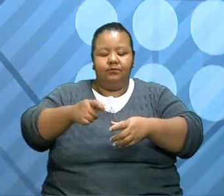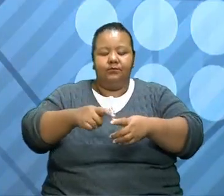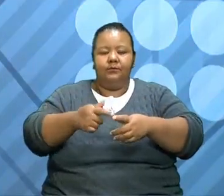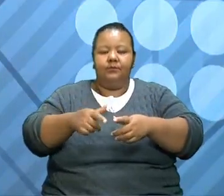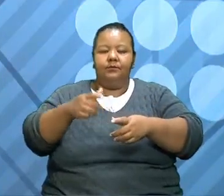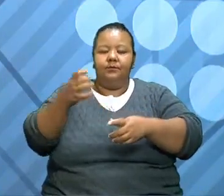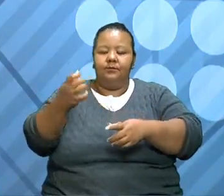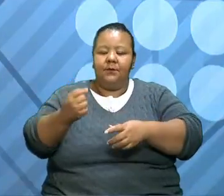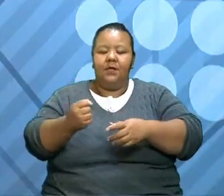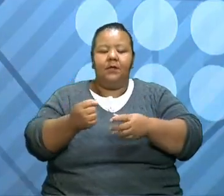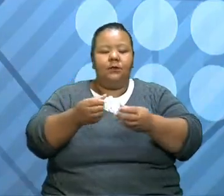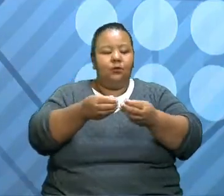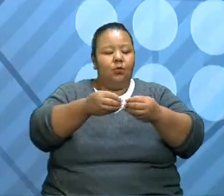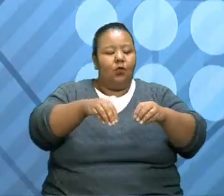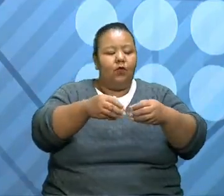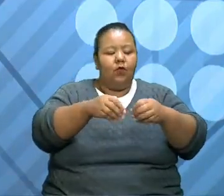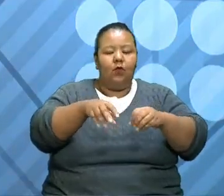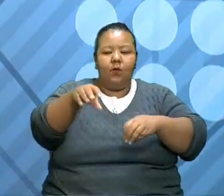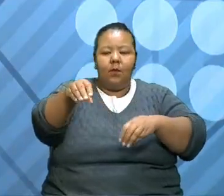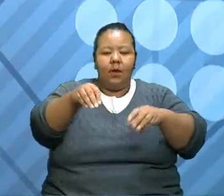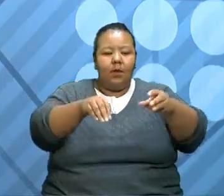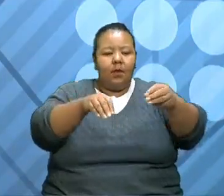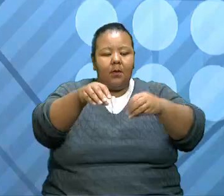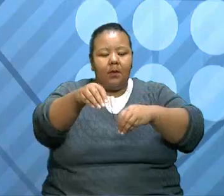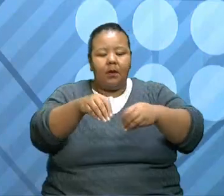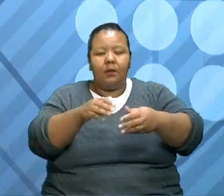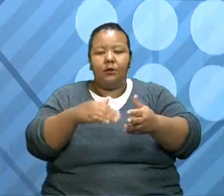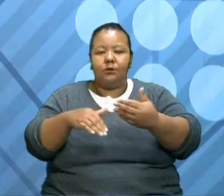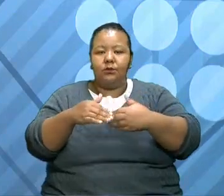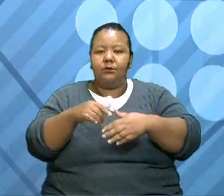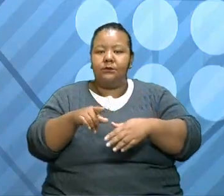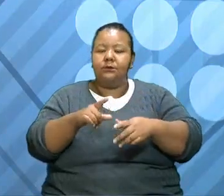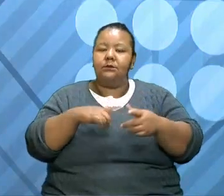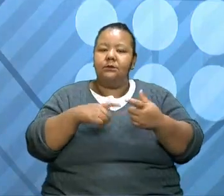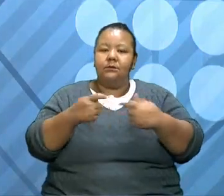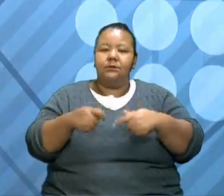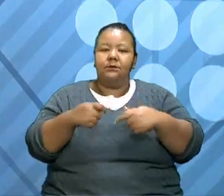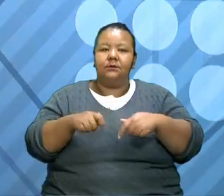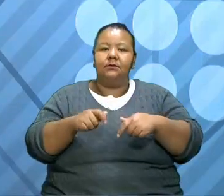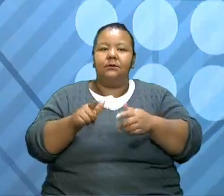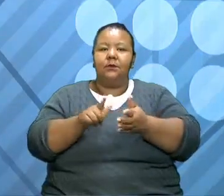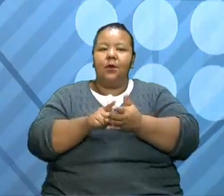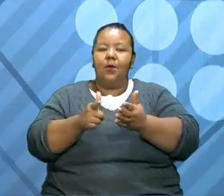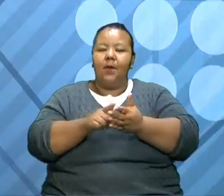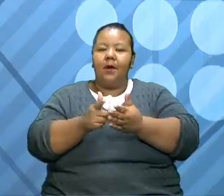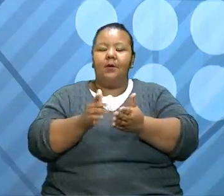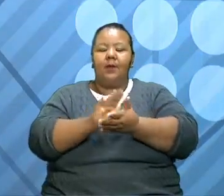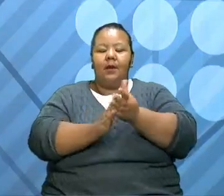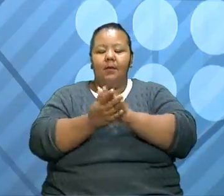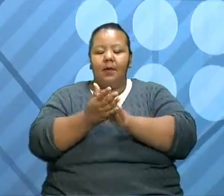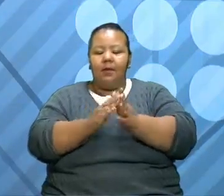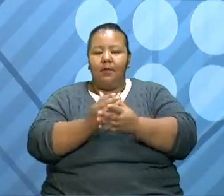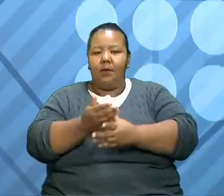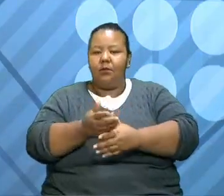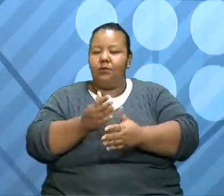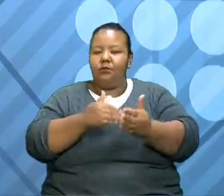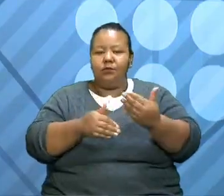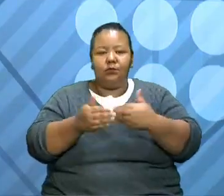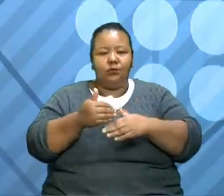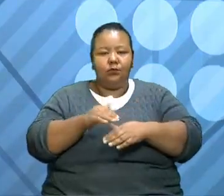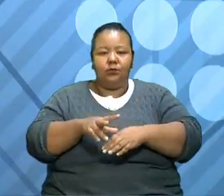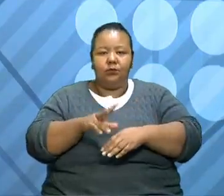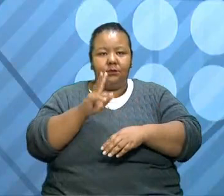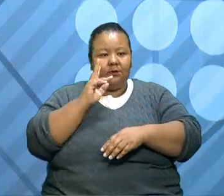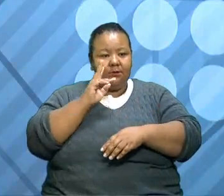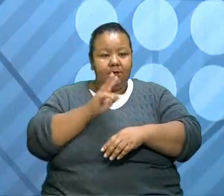coloca ali o leite, os ovos, todos os ingredientes que você vai precisar. O paninho para limpar a mão, ver se tem uma pia, tudo. Vê se